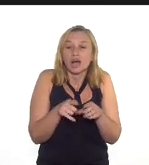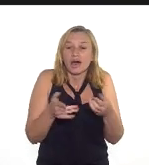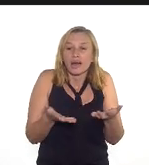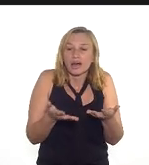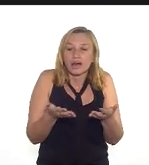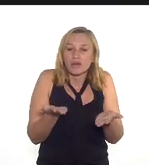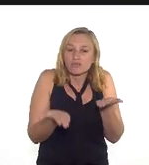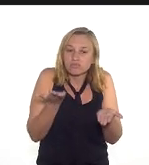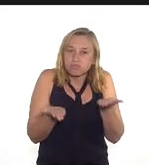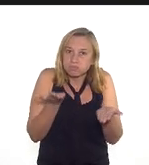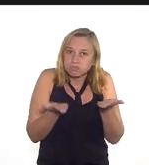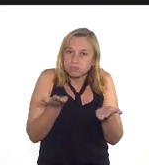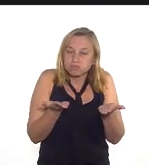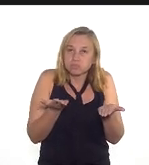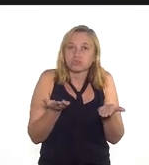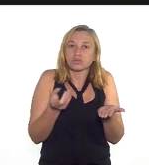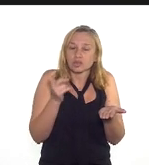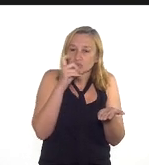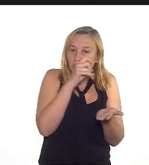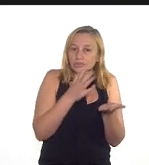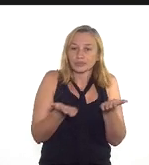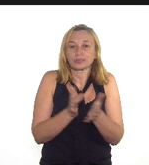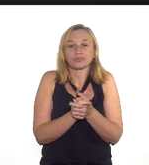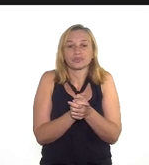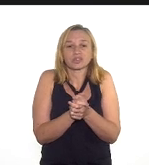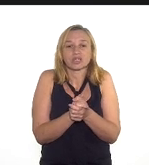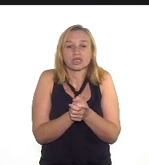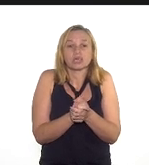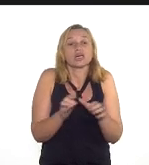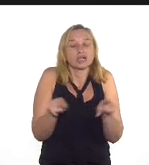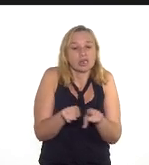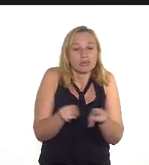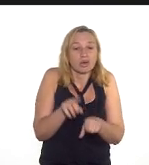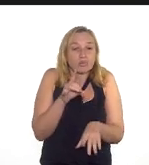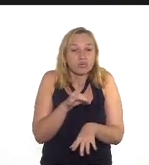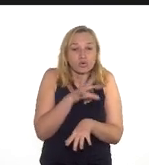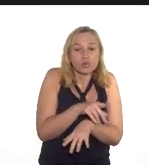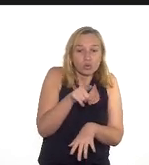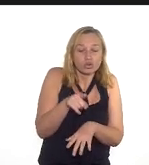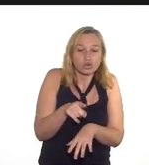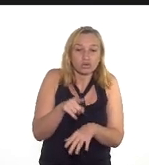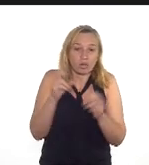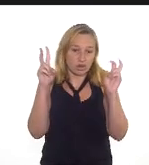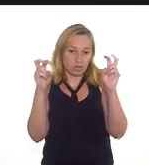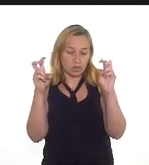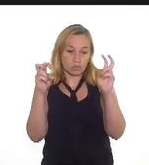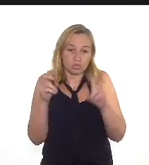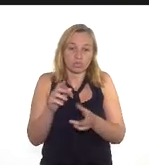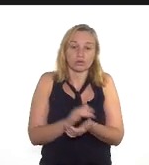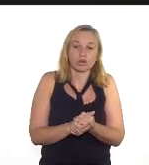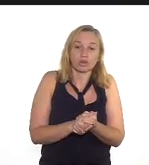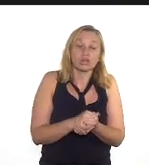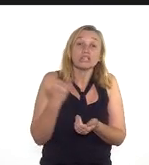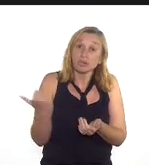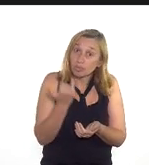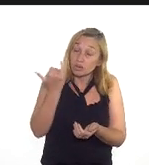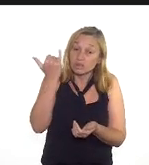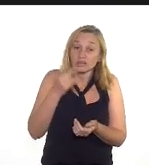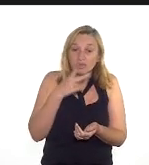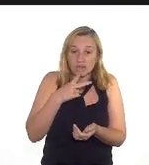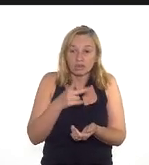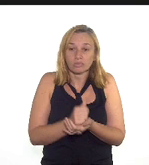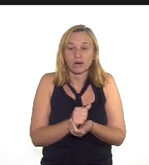Uma balança bem, bem tênue, desequilibrada. E aqui, por último, um ponto que nós também achamos extremamente importante, a